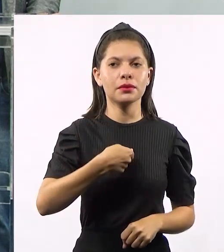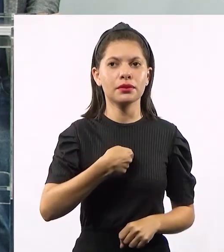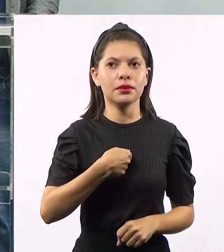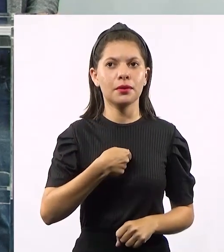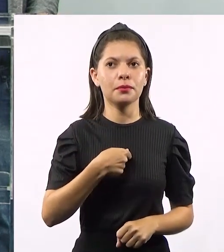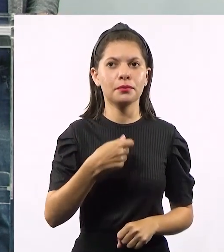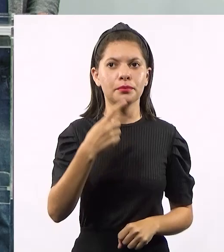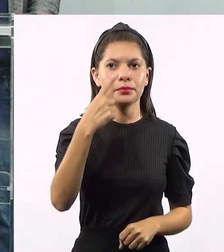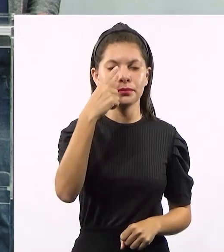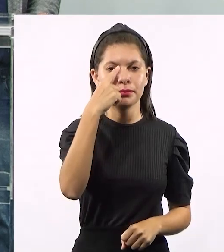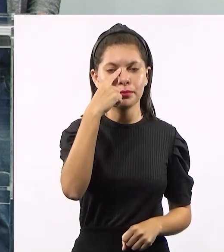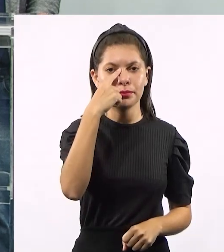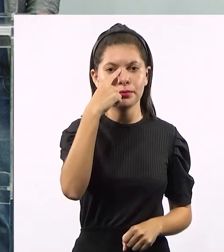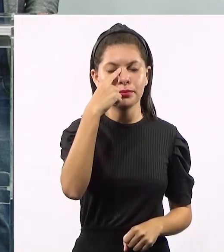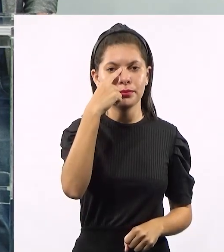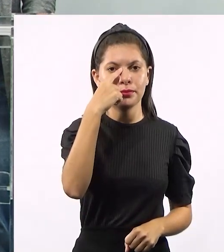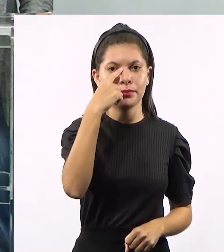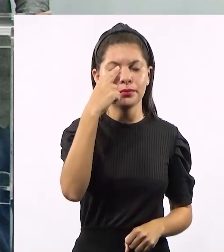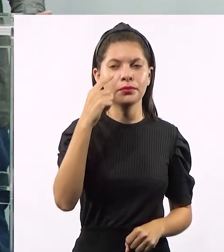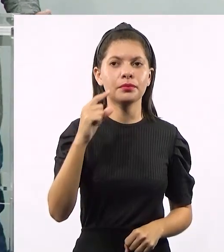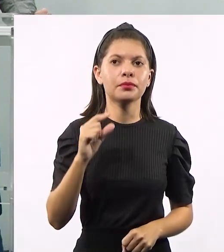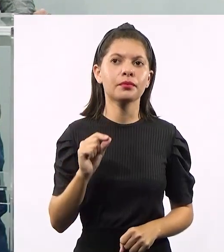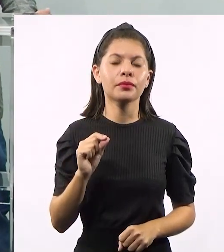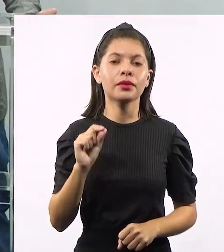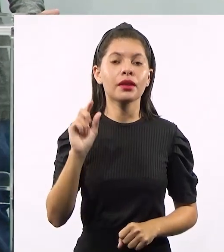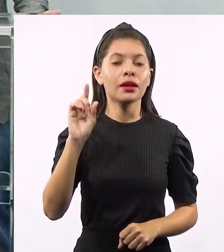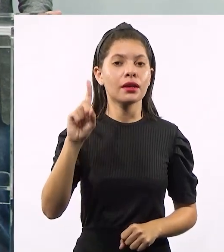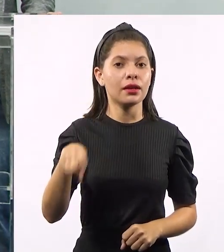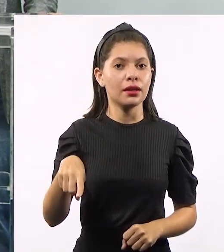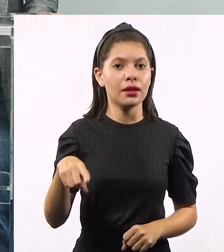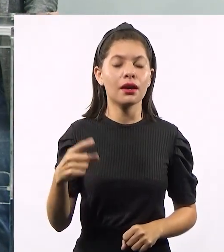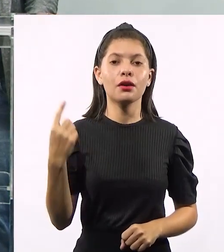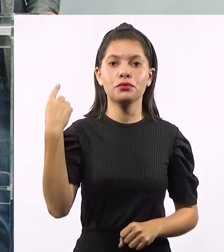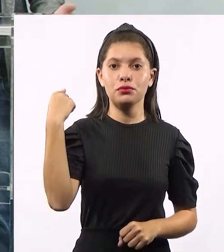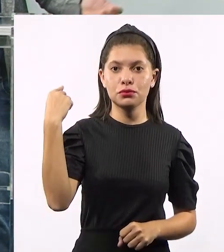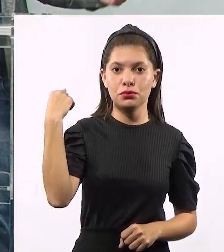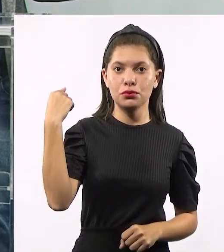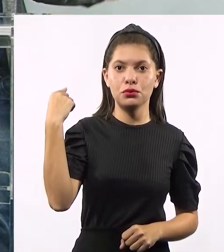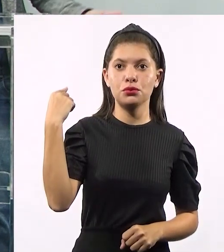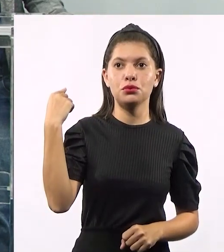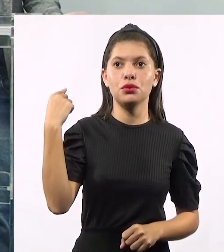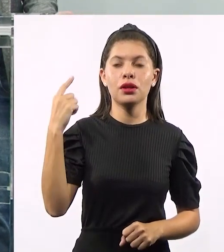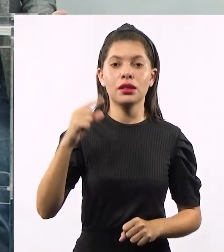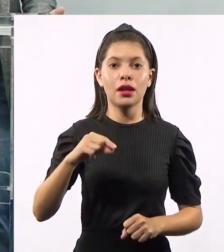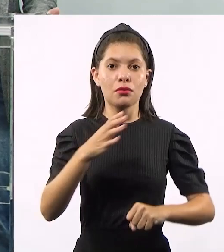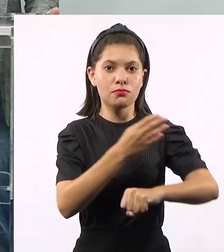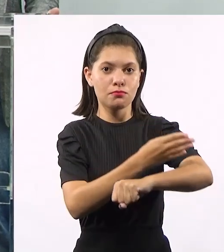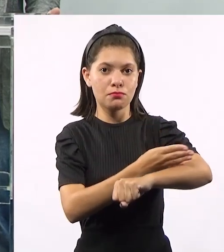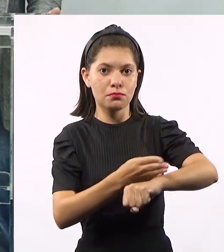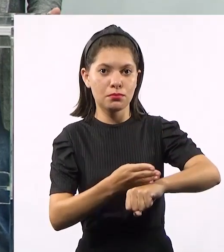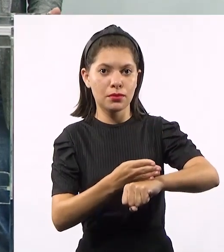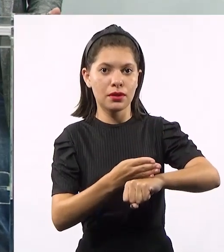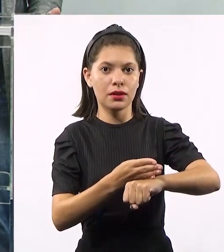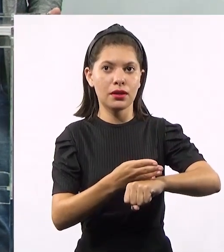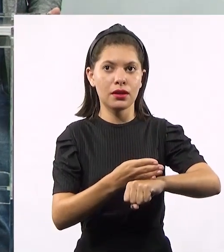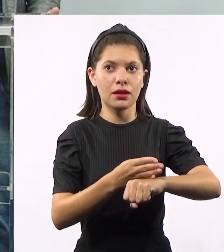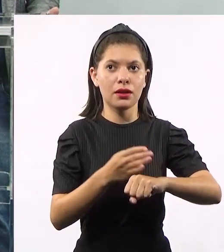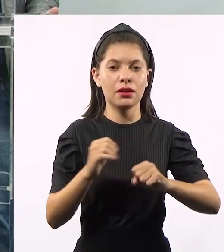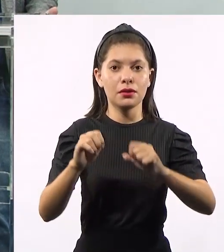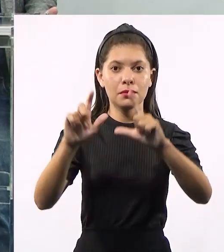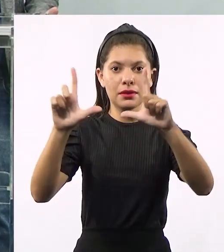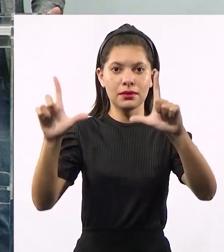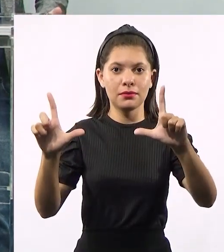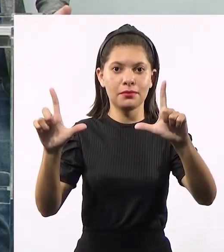comunidade Libras, Rafael. E ao fundo eu tenho a projeção branca e a projeção de